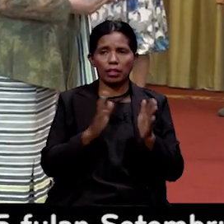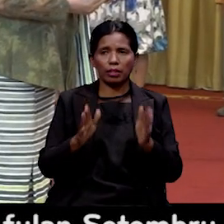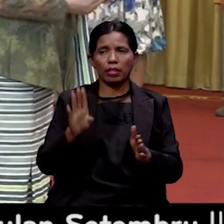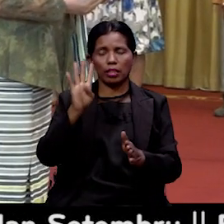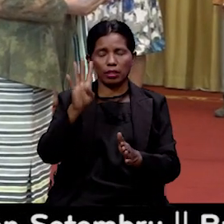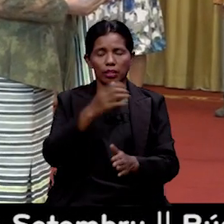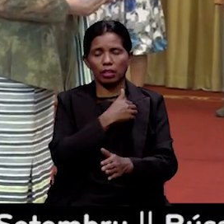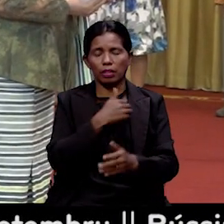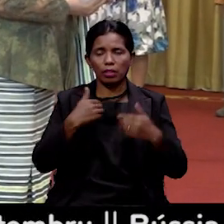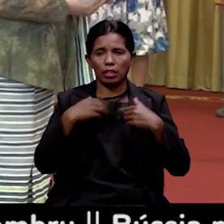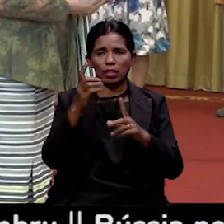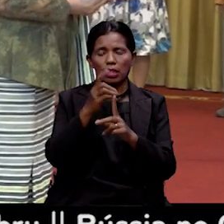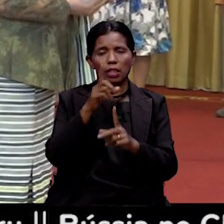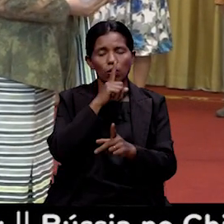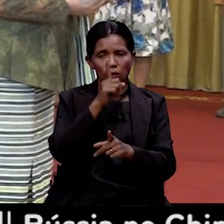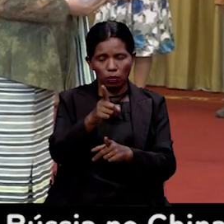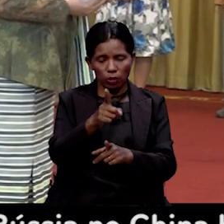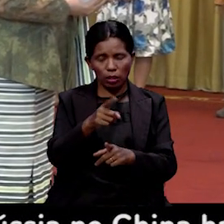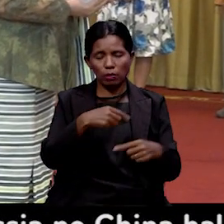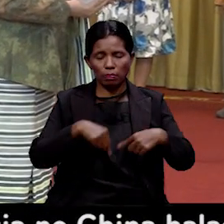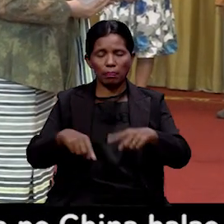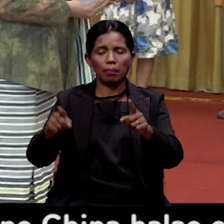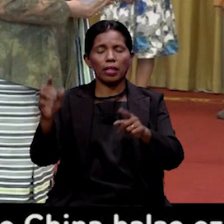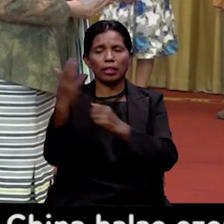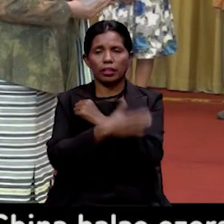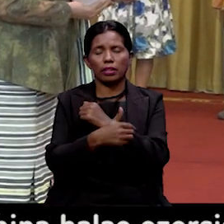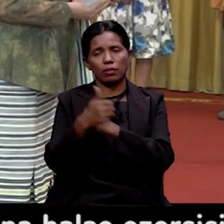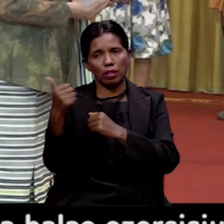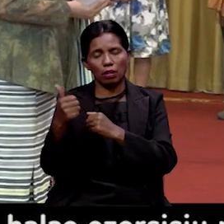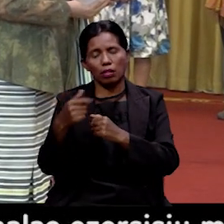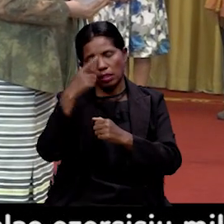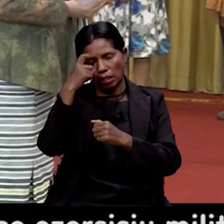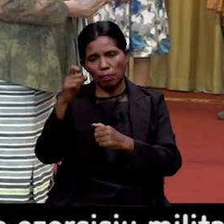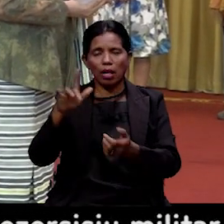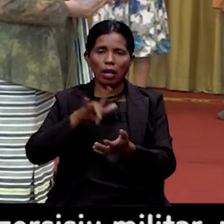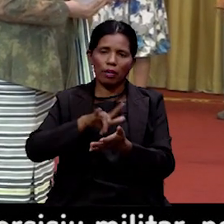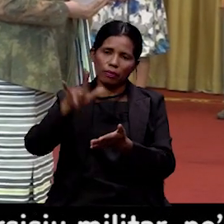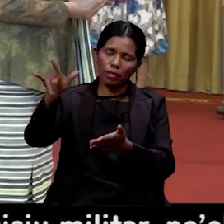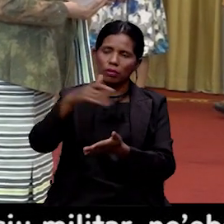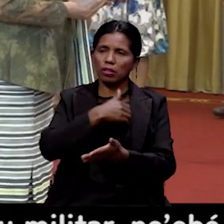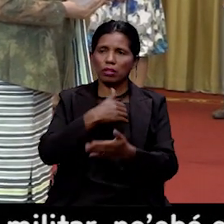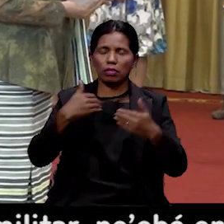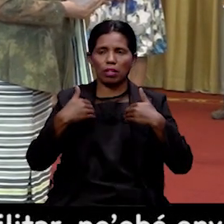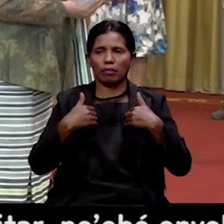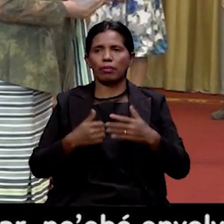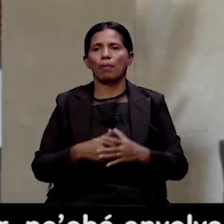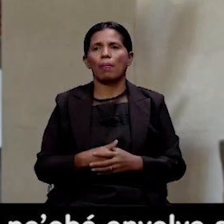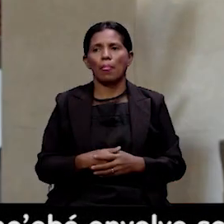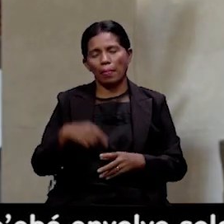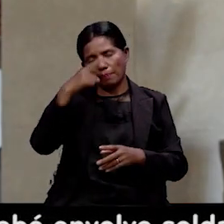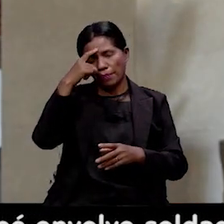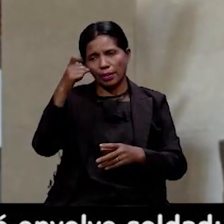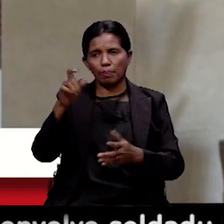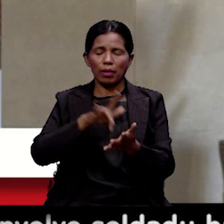data fixo, a tua arranca, barai liur, tamba da daung, né, avião se dá o que é. Tamba avião lá ia, avião